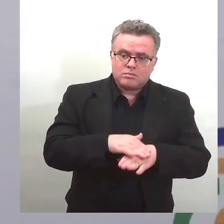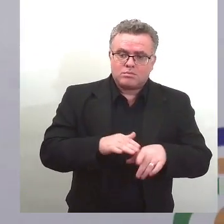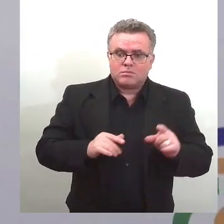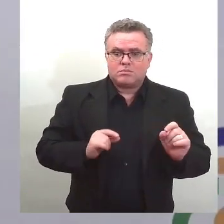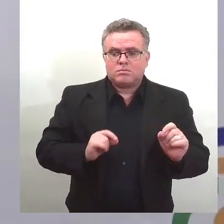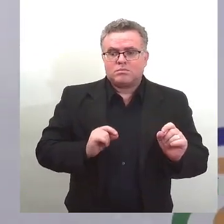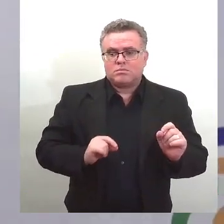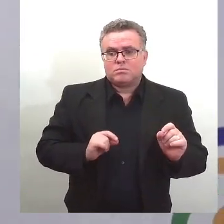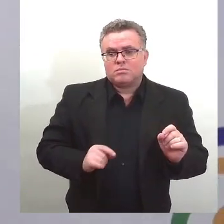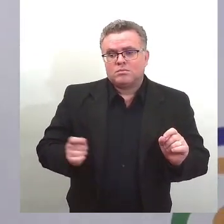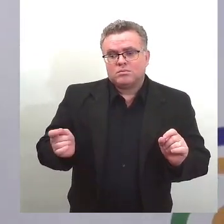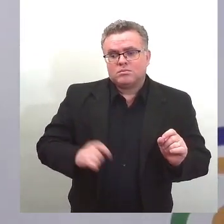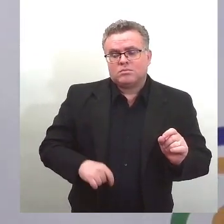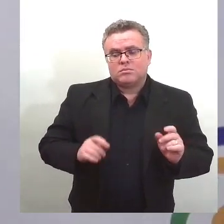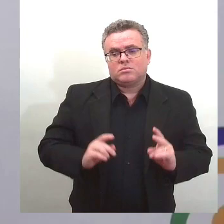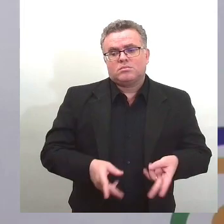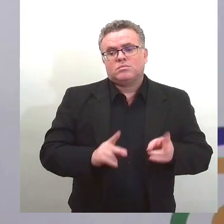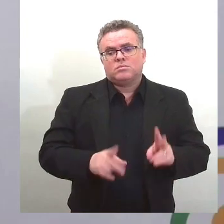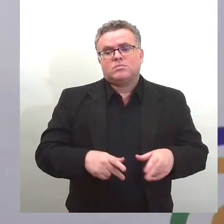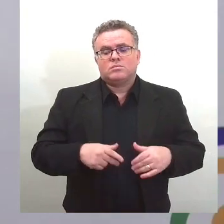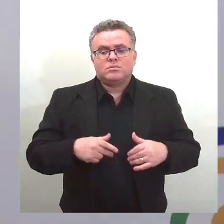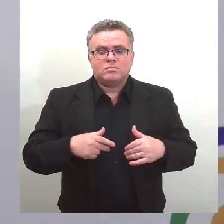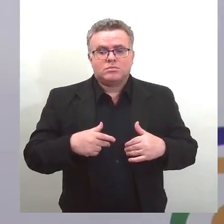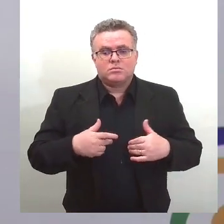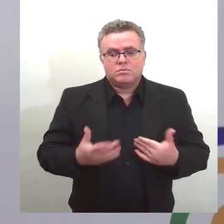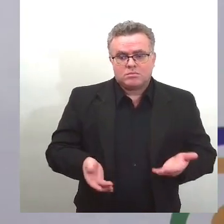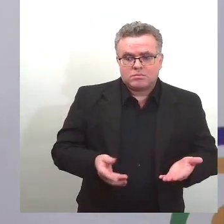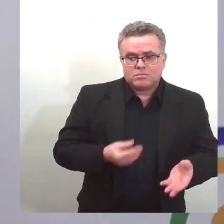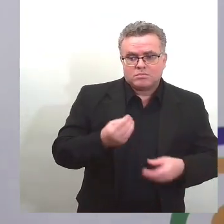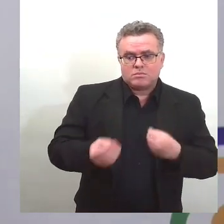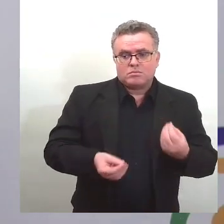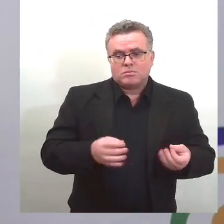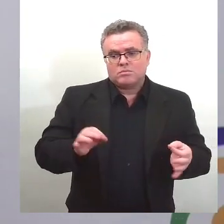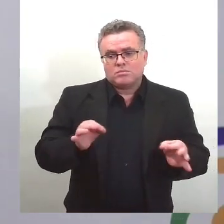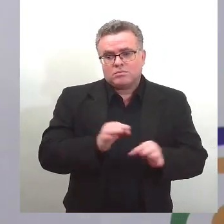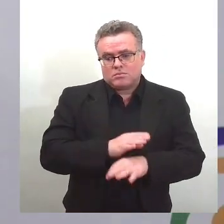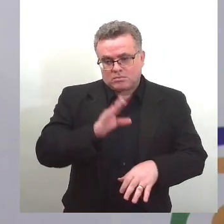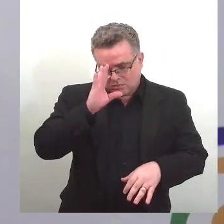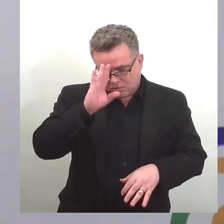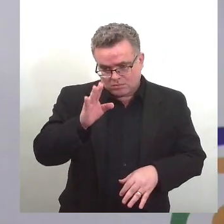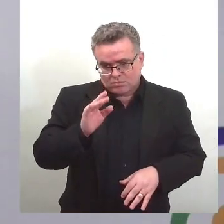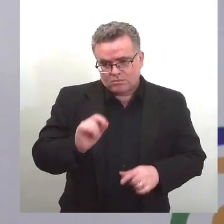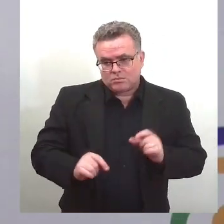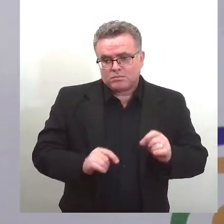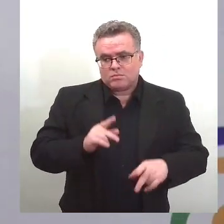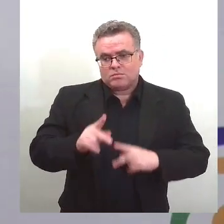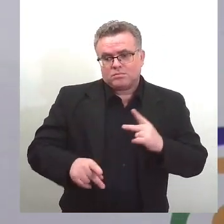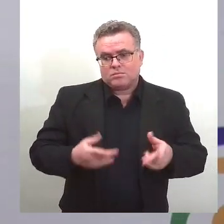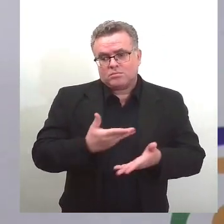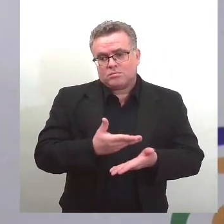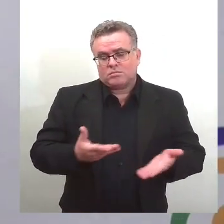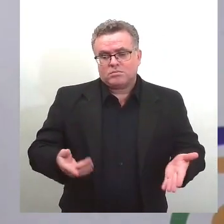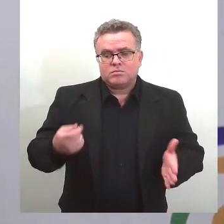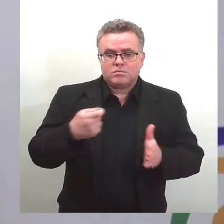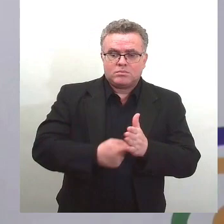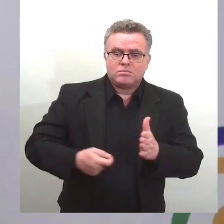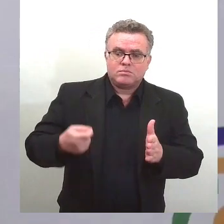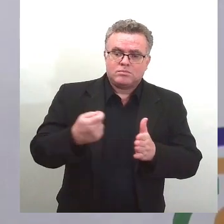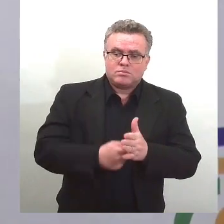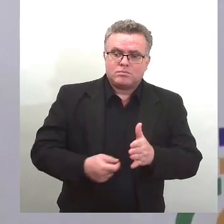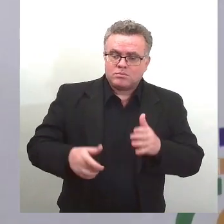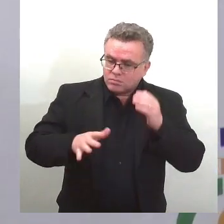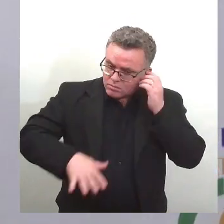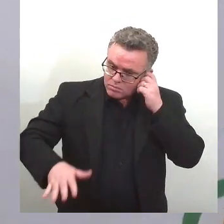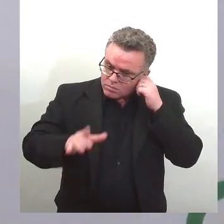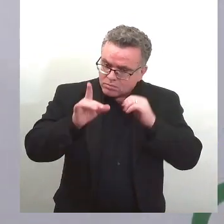tem condições, né, de os alunos, principalmente desses povoados que está reivindicando o direito que é essencial,